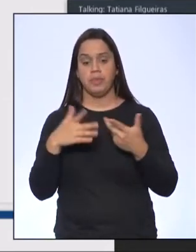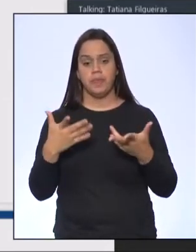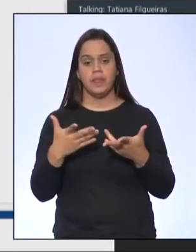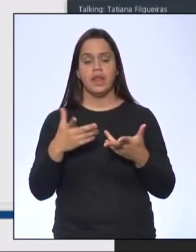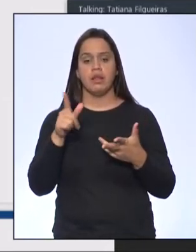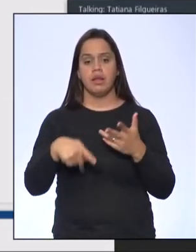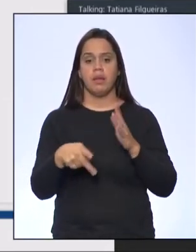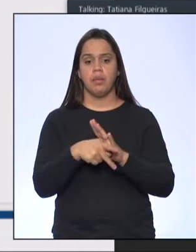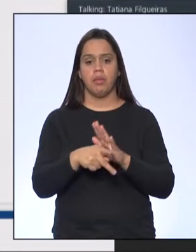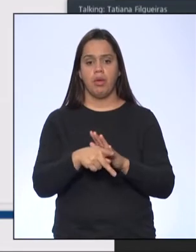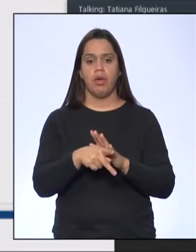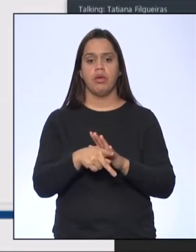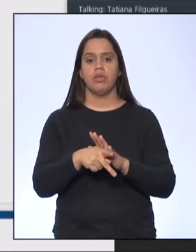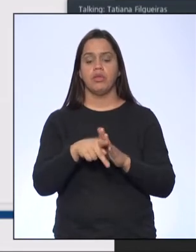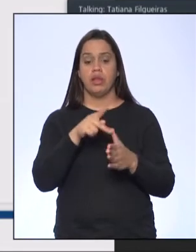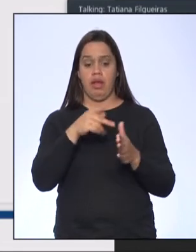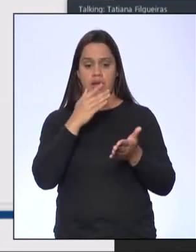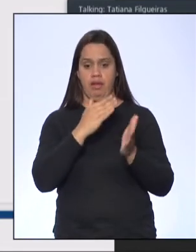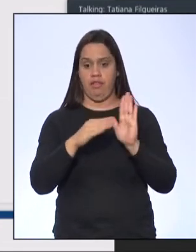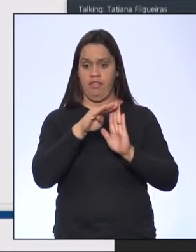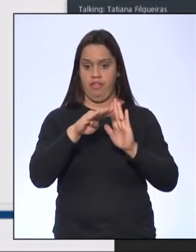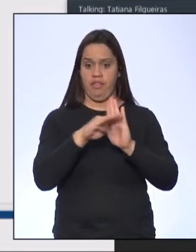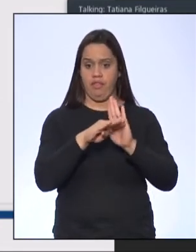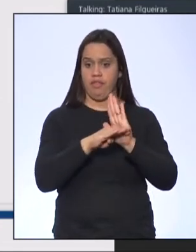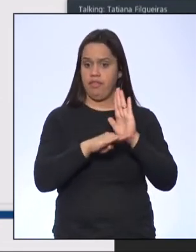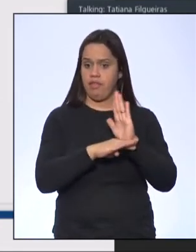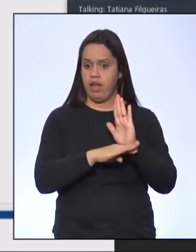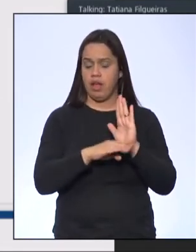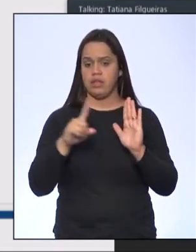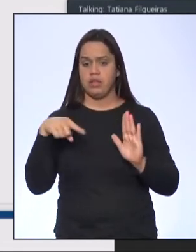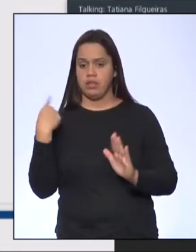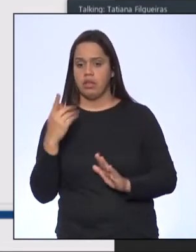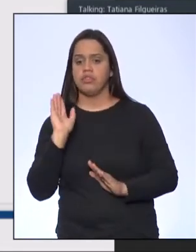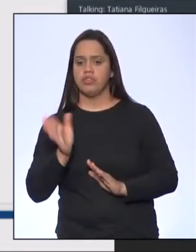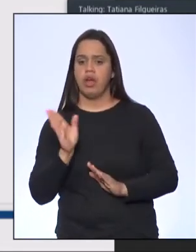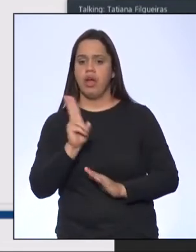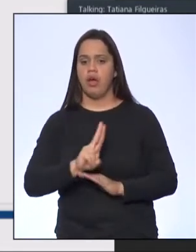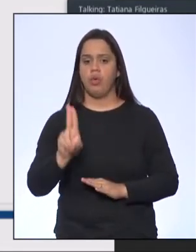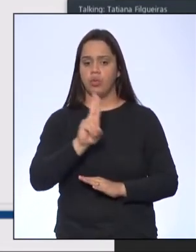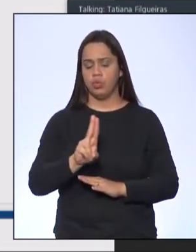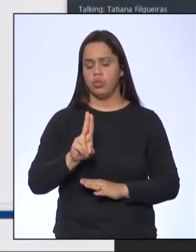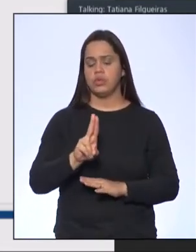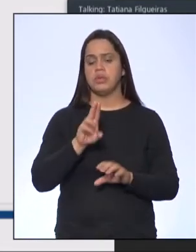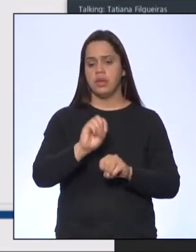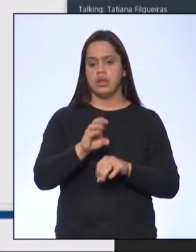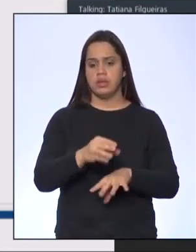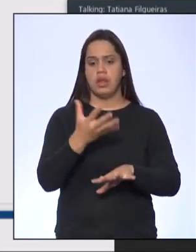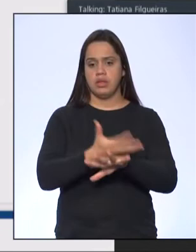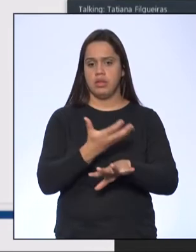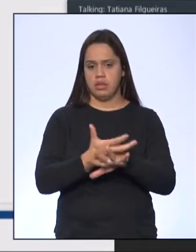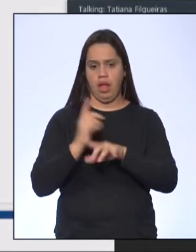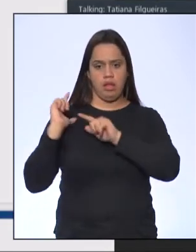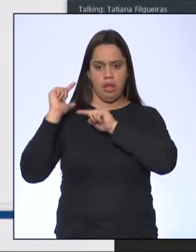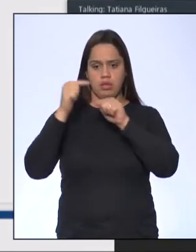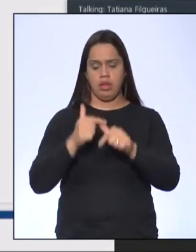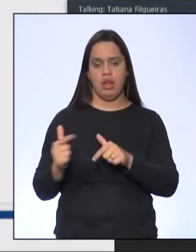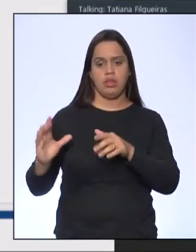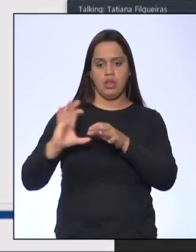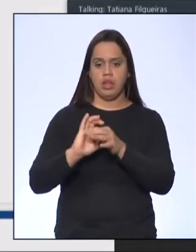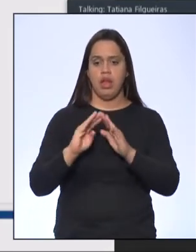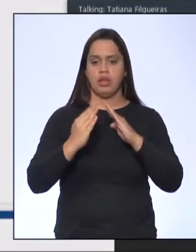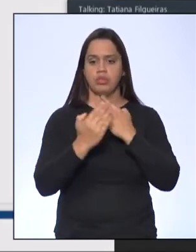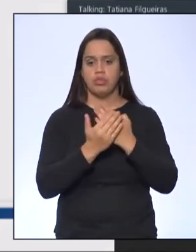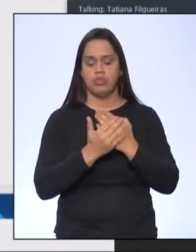do SAFE, né, ou do FASE, a gente já usa para ensinar as disciplinas mais tradicionalmente associadas à